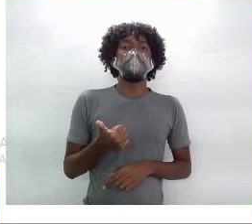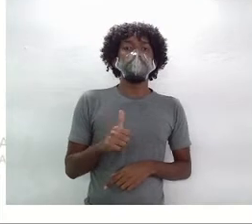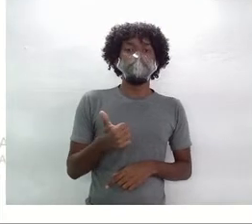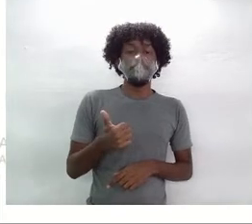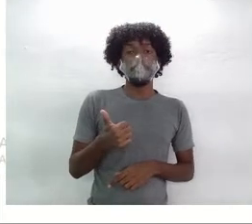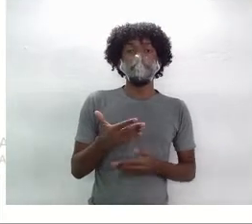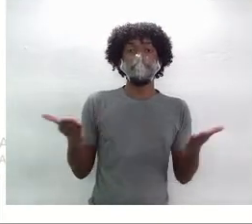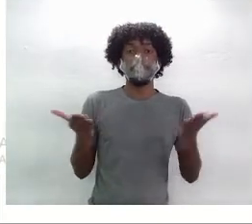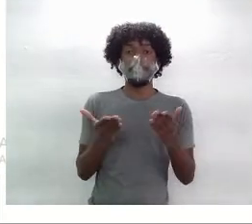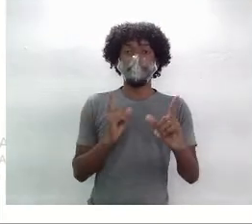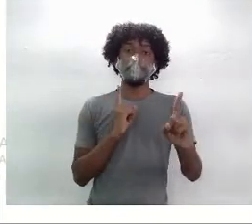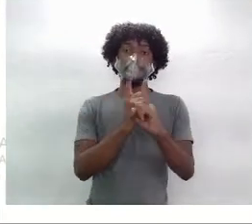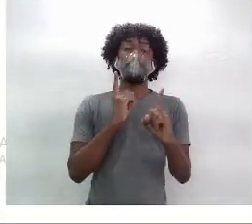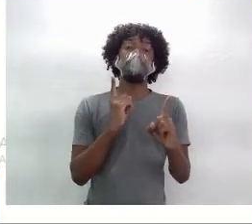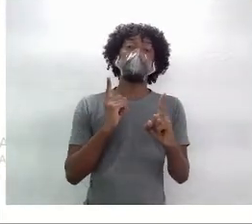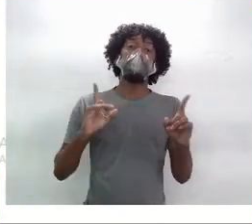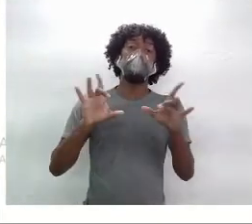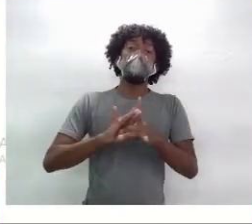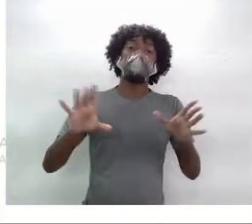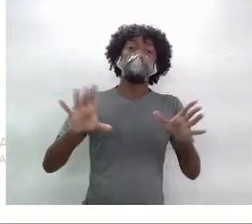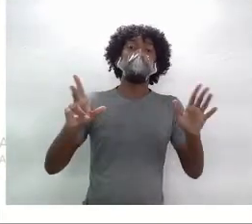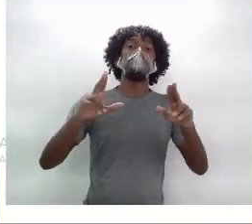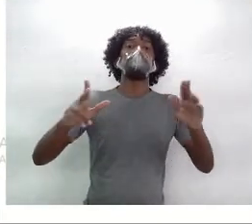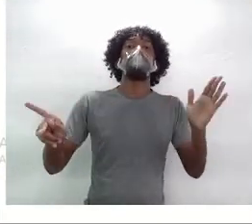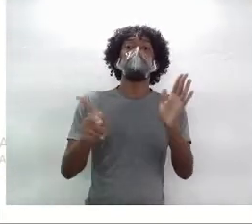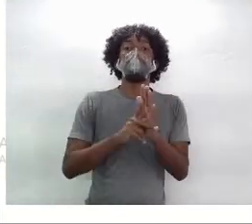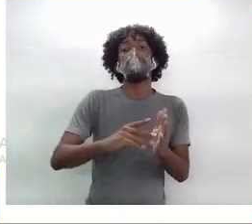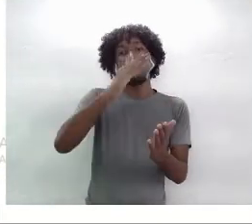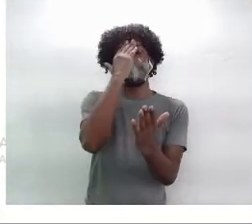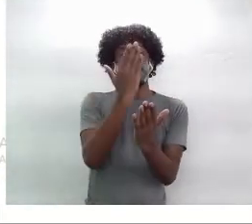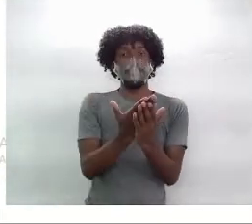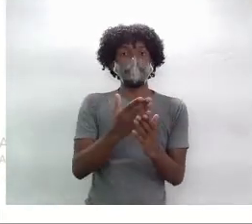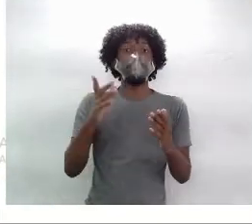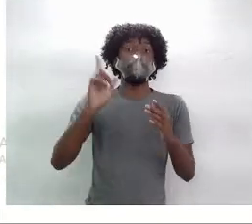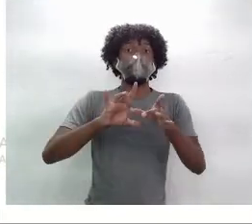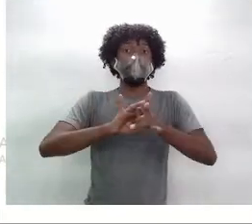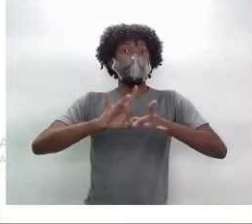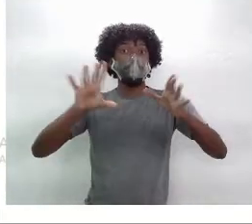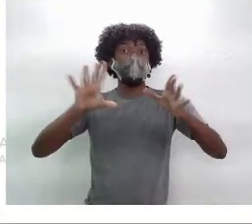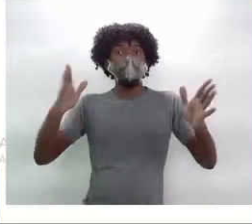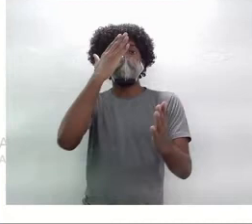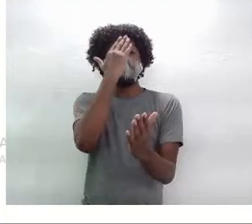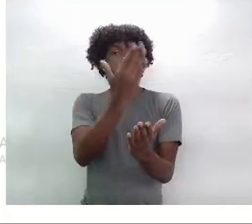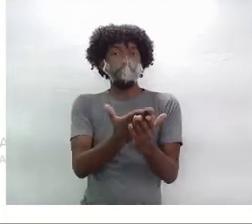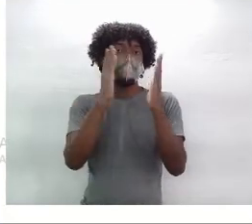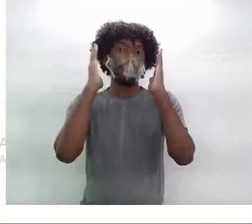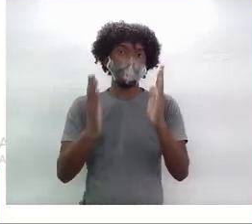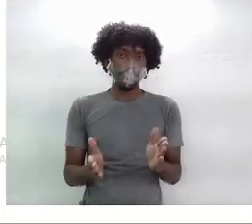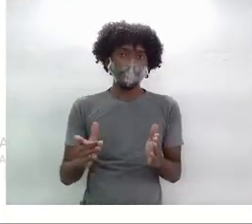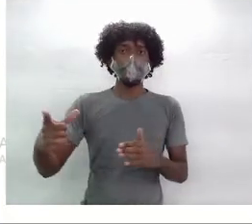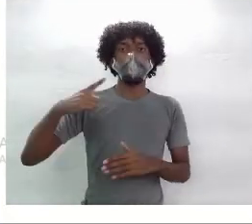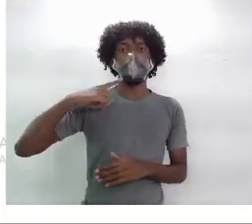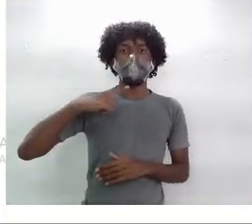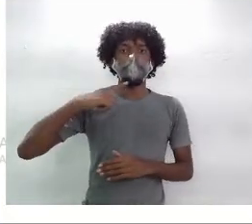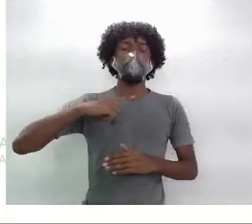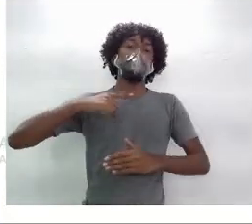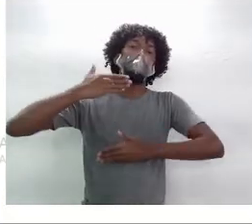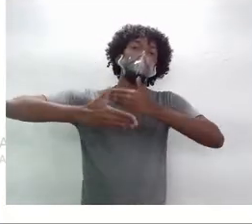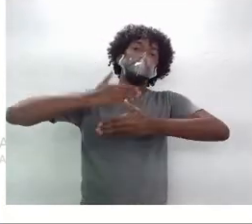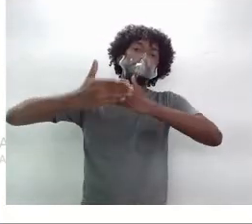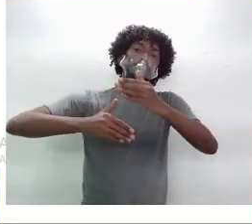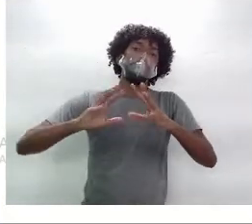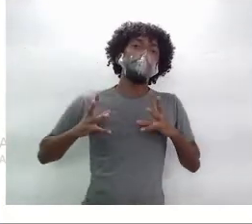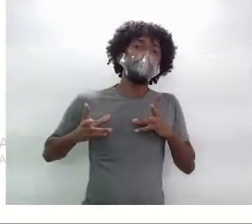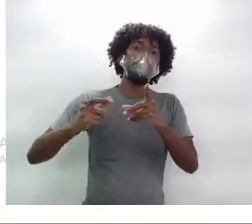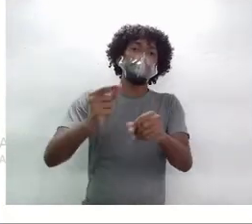debatemos sobre a liberdade de crença. Lembrar sempre que essa palavra, liberdade de crença, ela caminhou em toda a